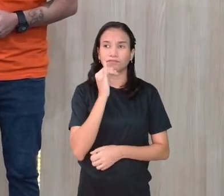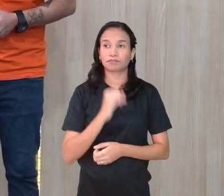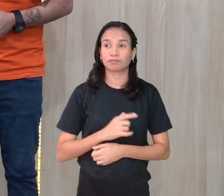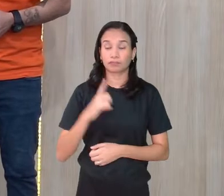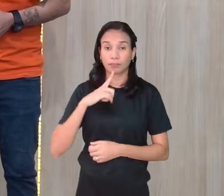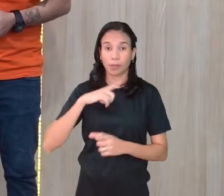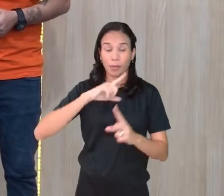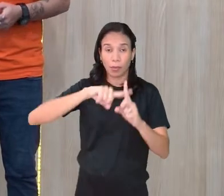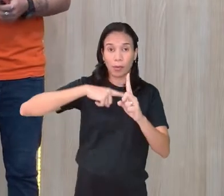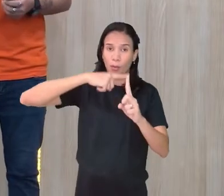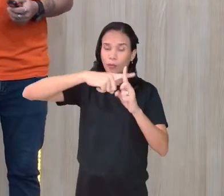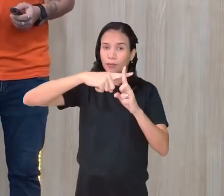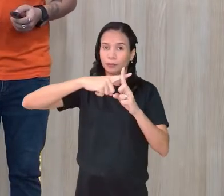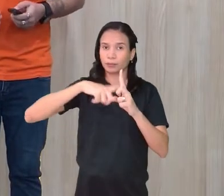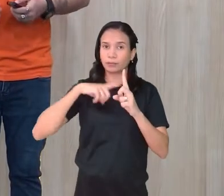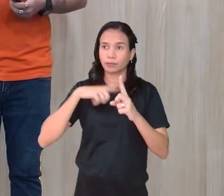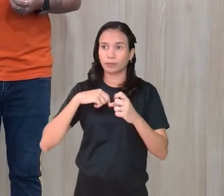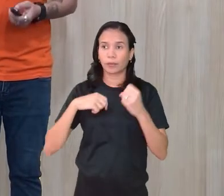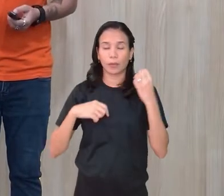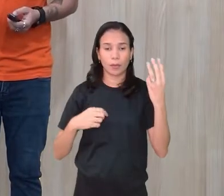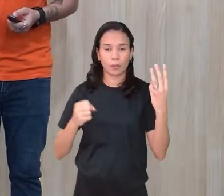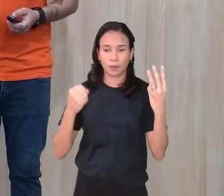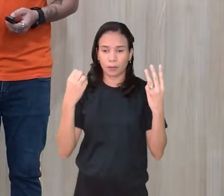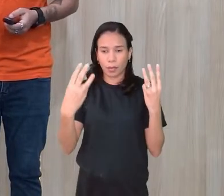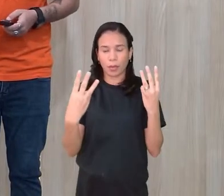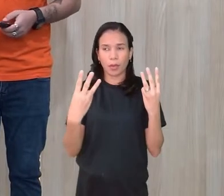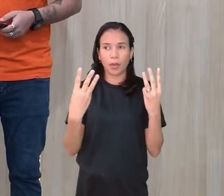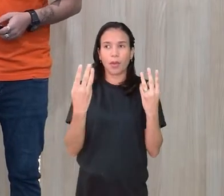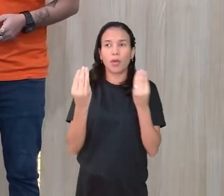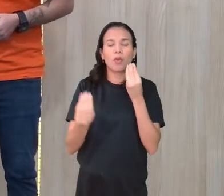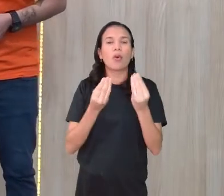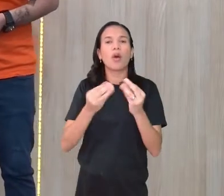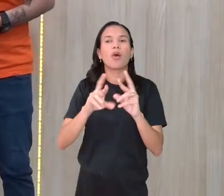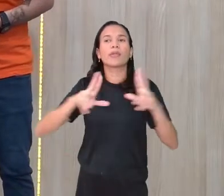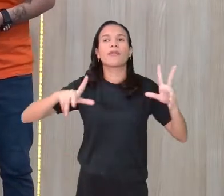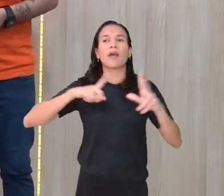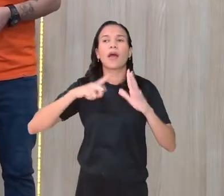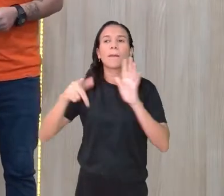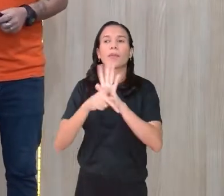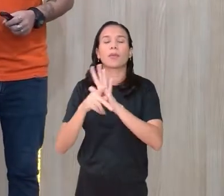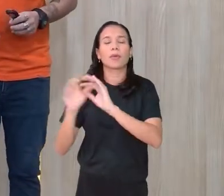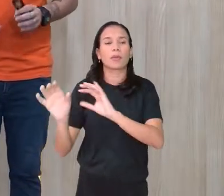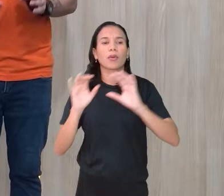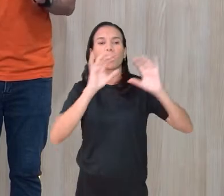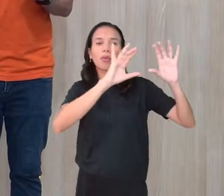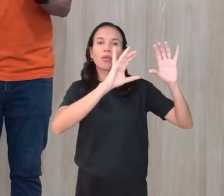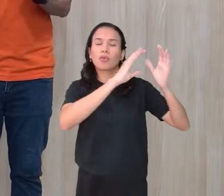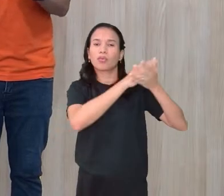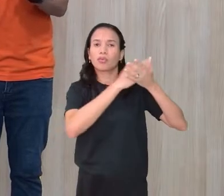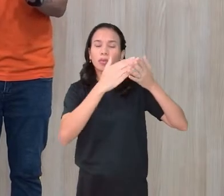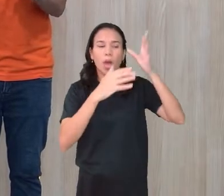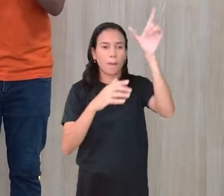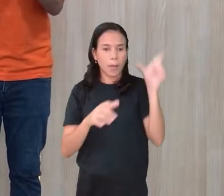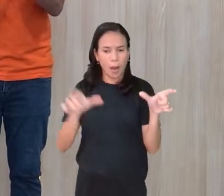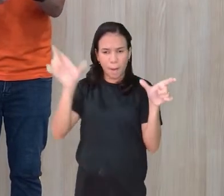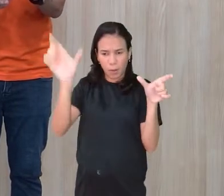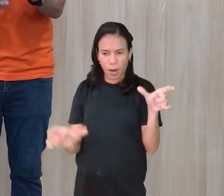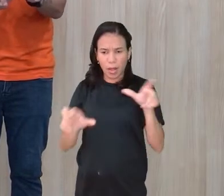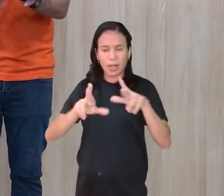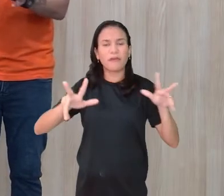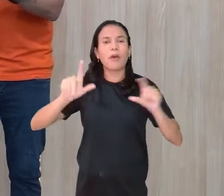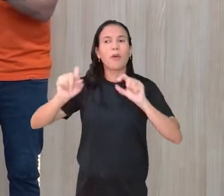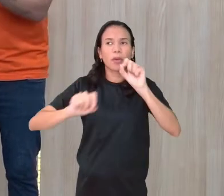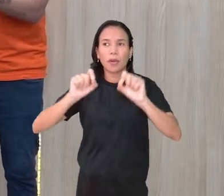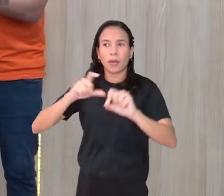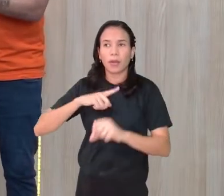essa soma aqui. Qual é a diferença dessa soma para aquelas duas iniciais ali? Ó? Observa que eu somei